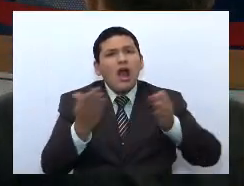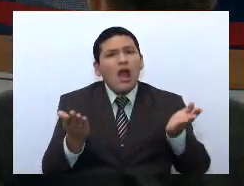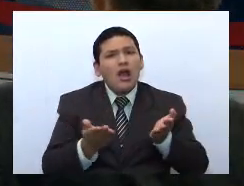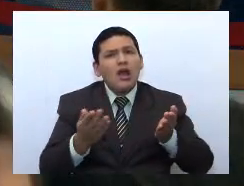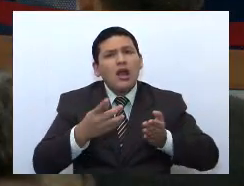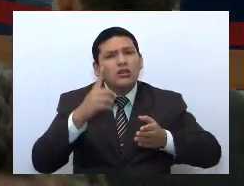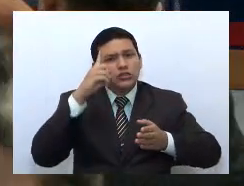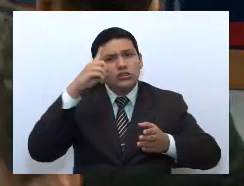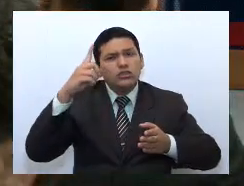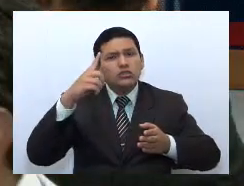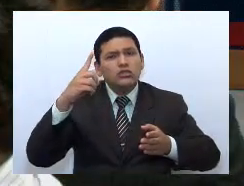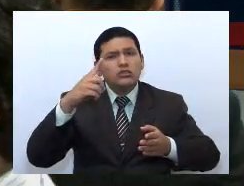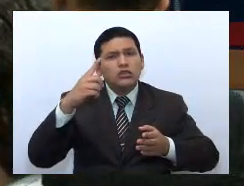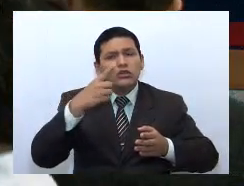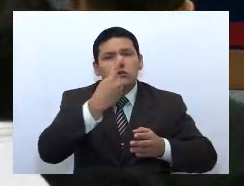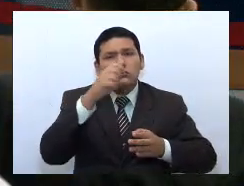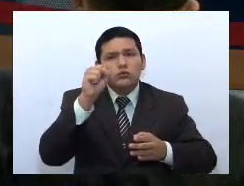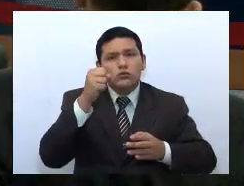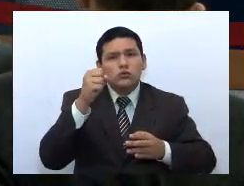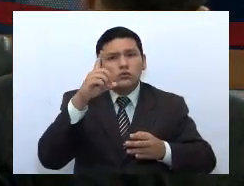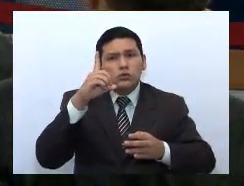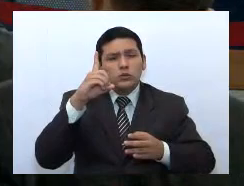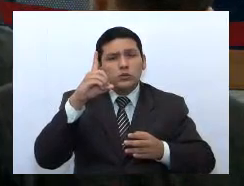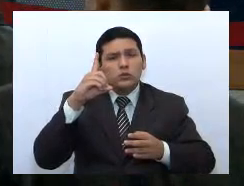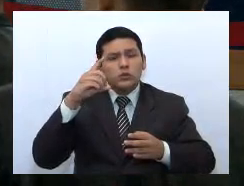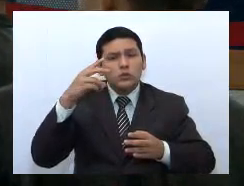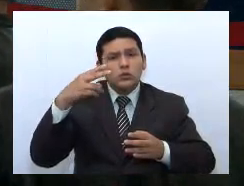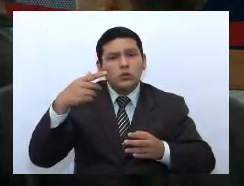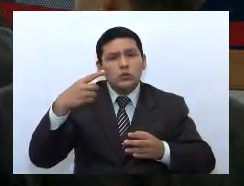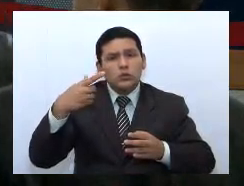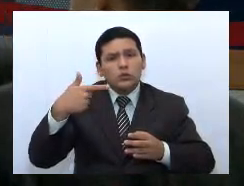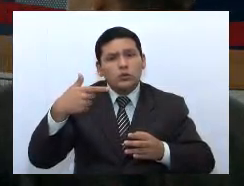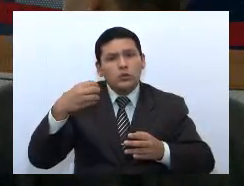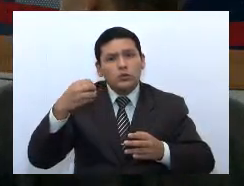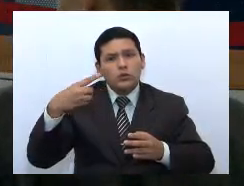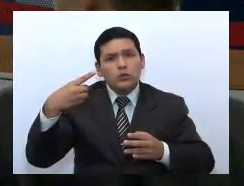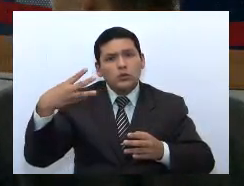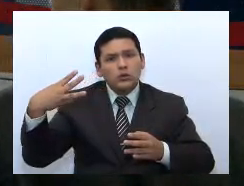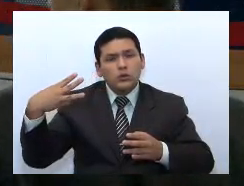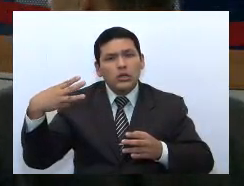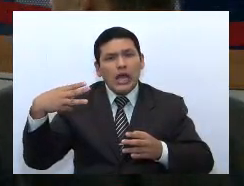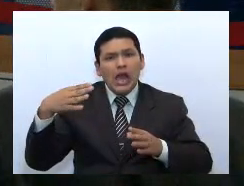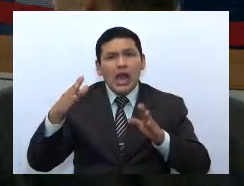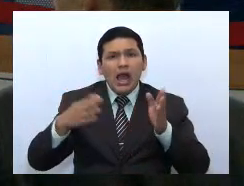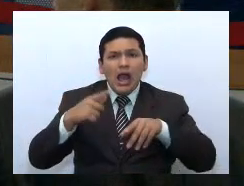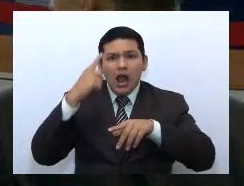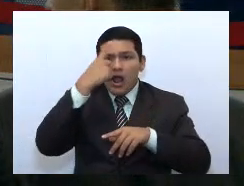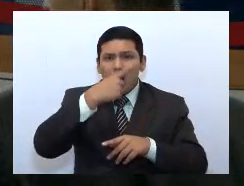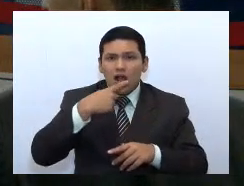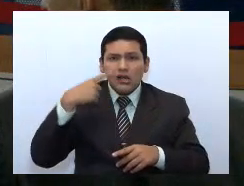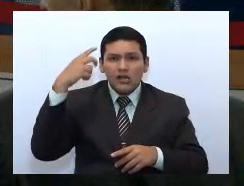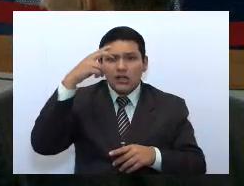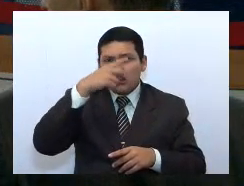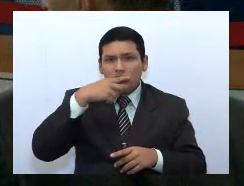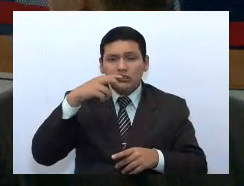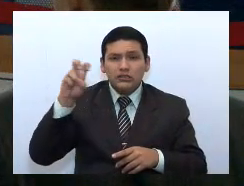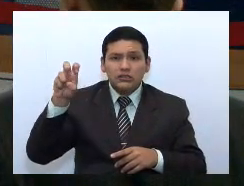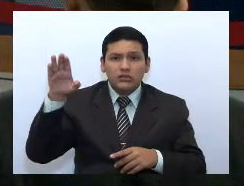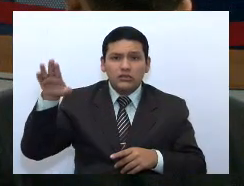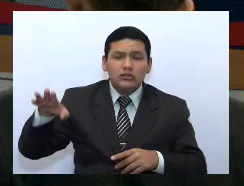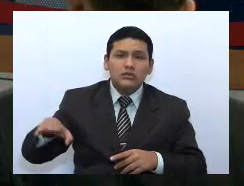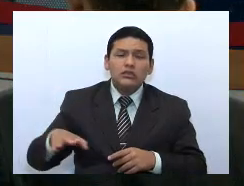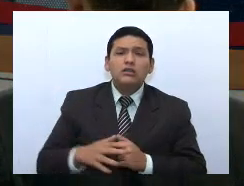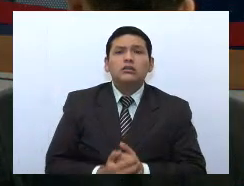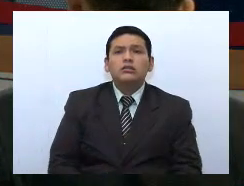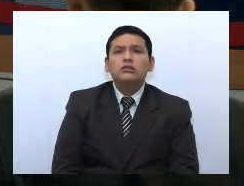18/6/2013, até às 5 horas da tarde. Perfeito, presidente. Nós apresentamos várias emendas e a diretora